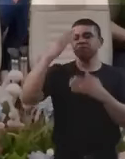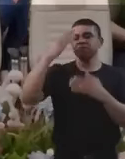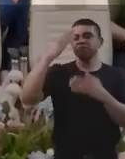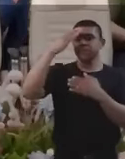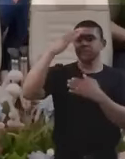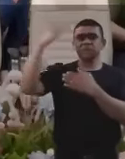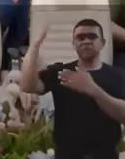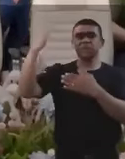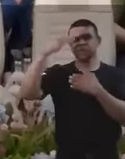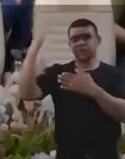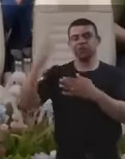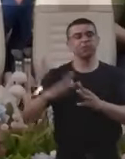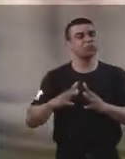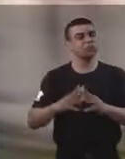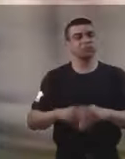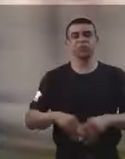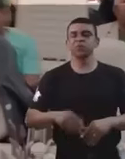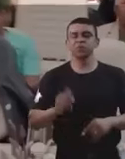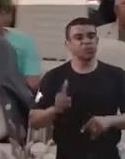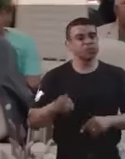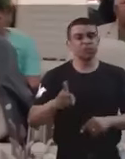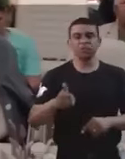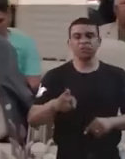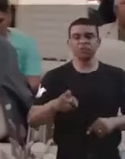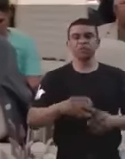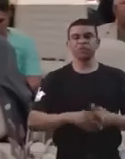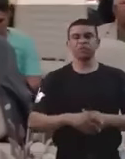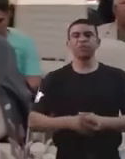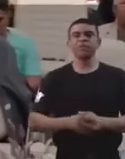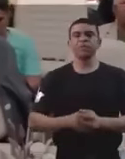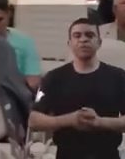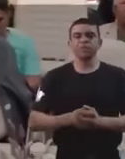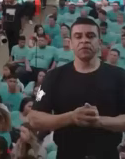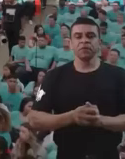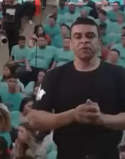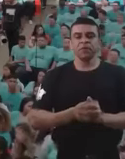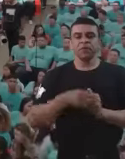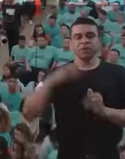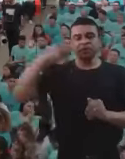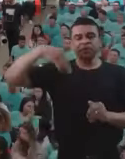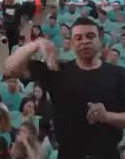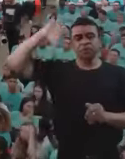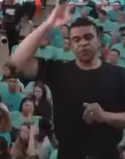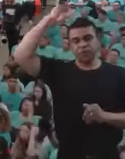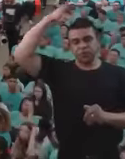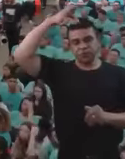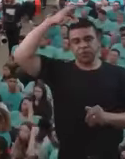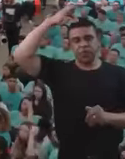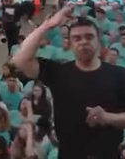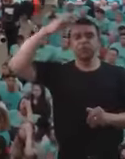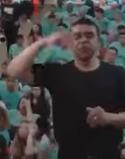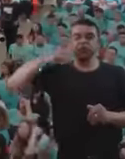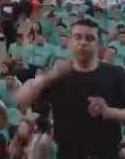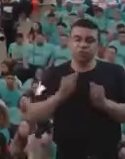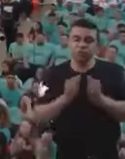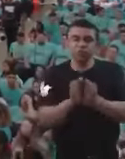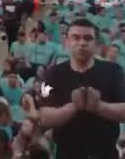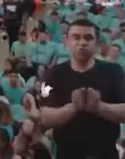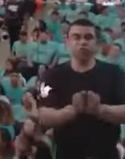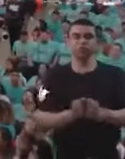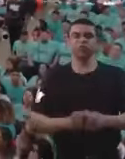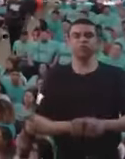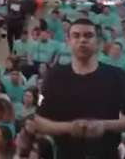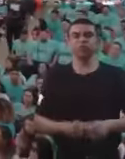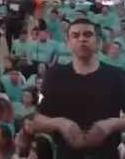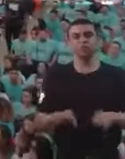ministério, pelo vosso modo de adorar. Que o Espírito vos preserve neste fervor. Todas as